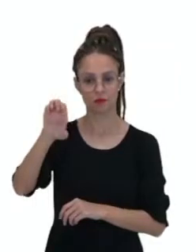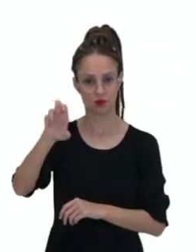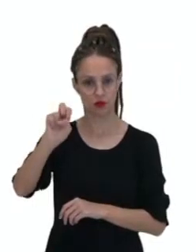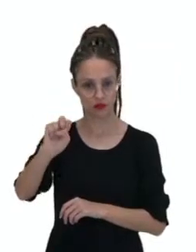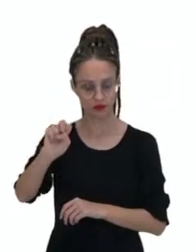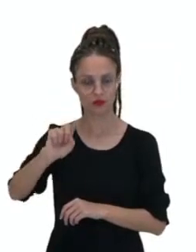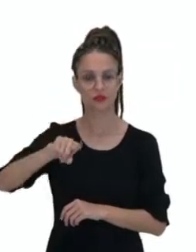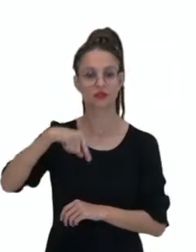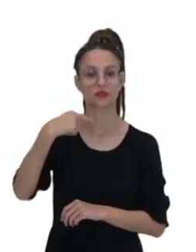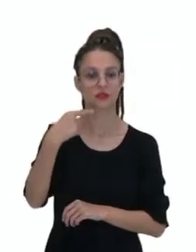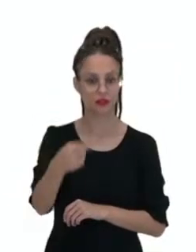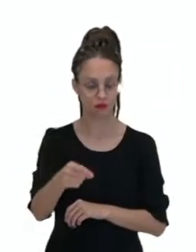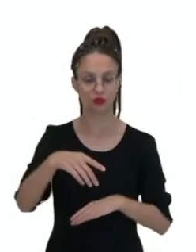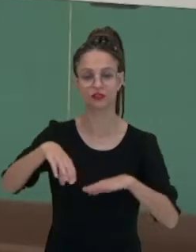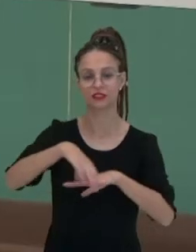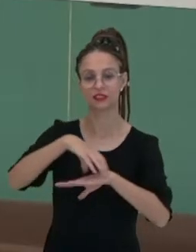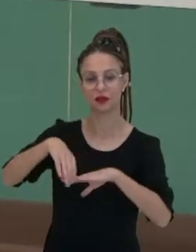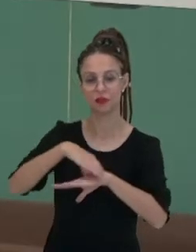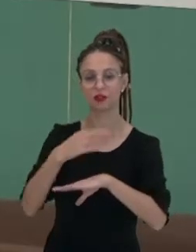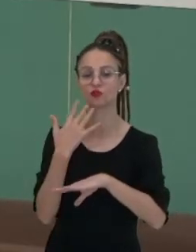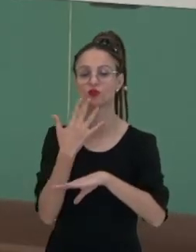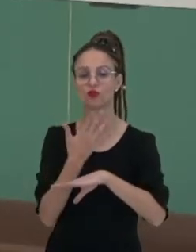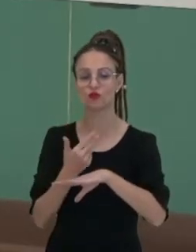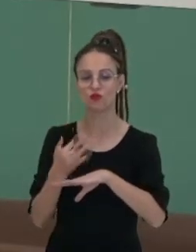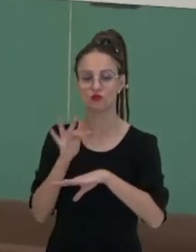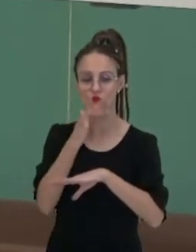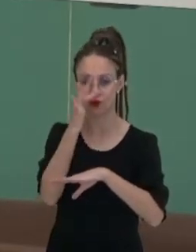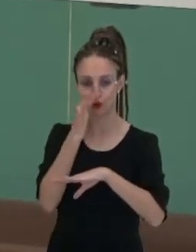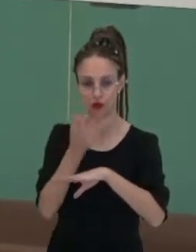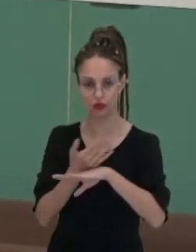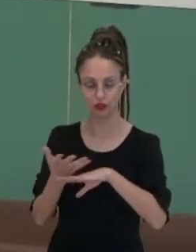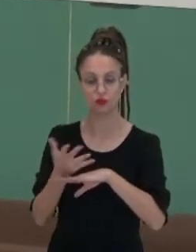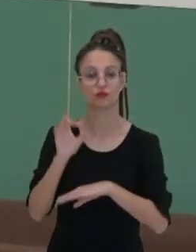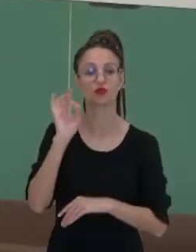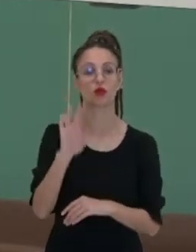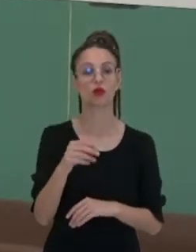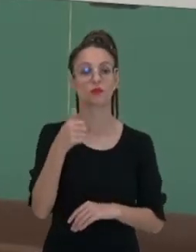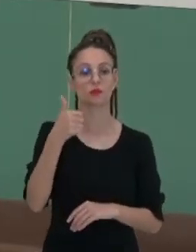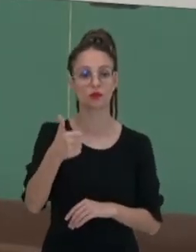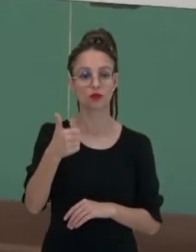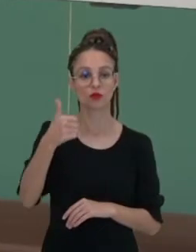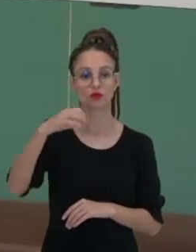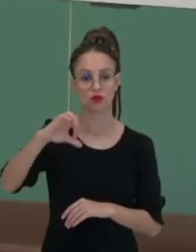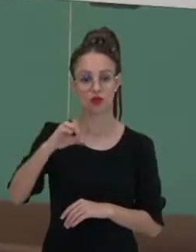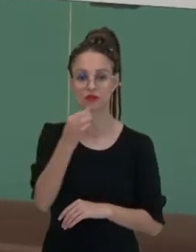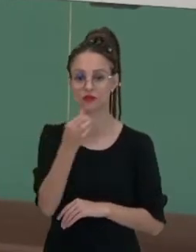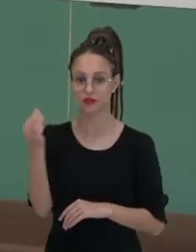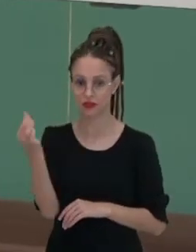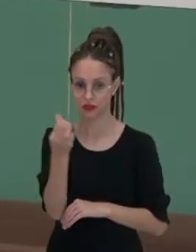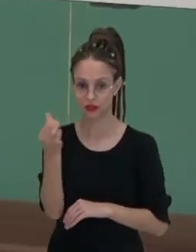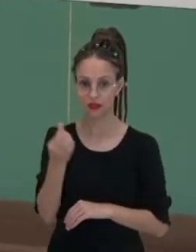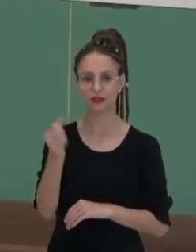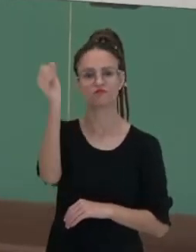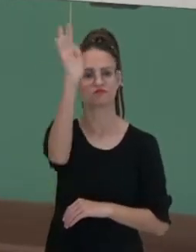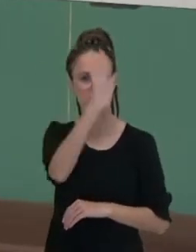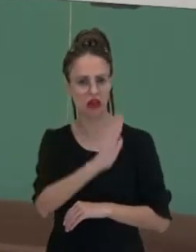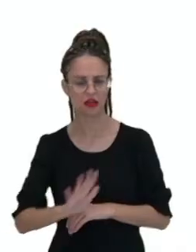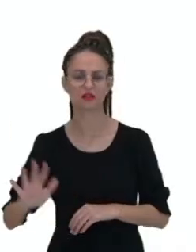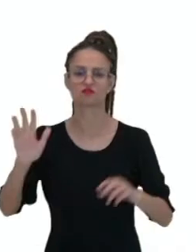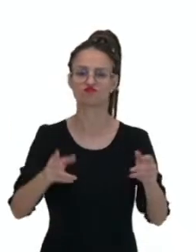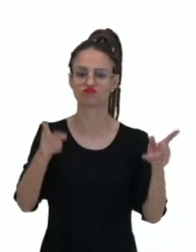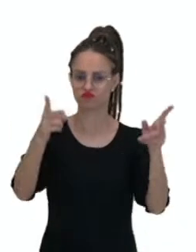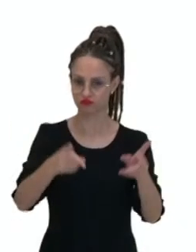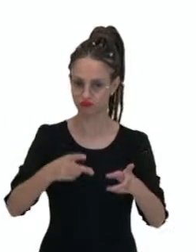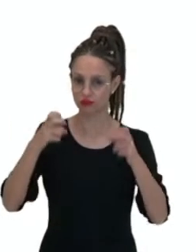tarde, Sapato Florido. Somente em 1966 foi reconhecido nacionalmente, chegando